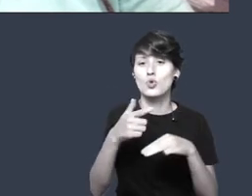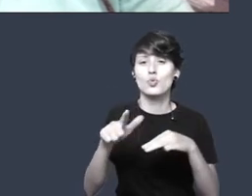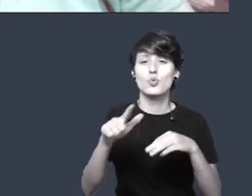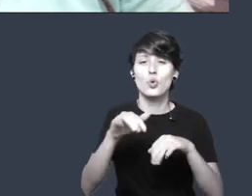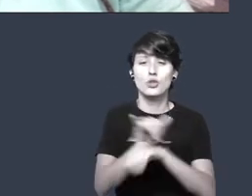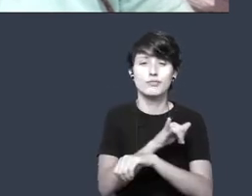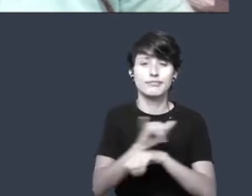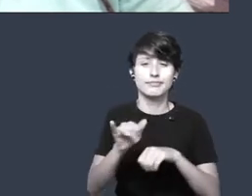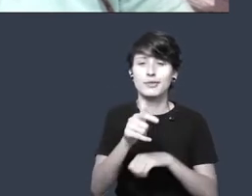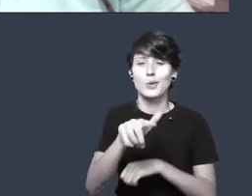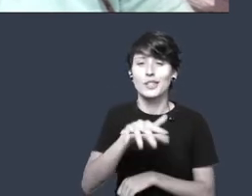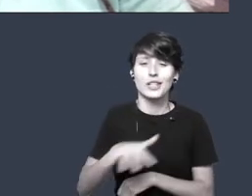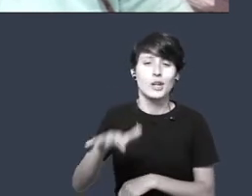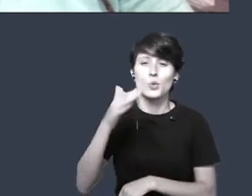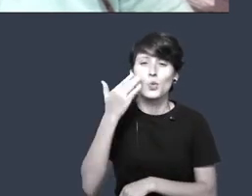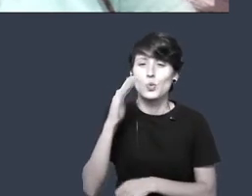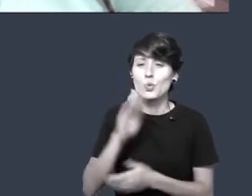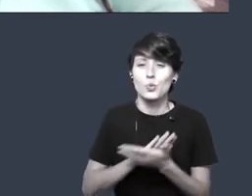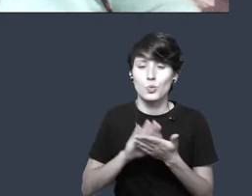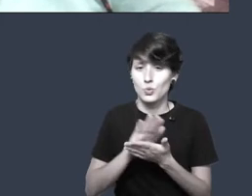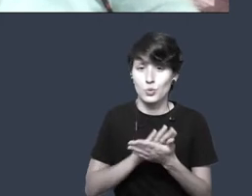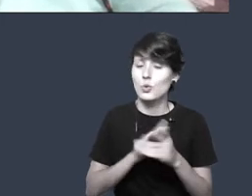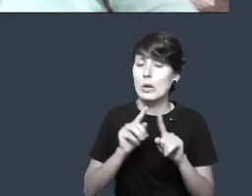áreas que eu nem sei muito, mas sobre